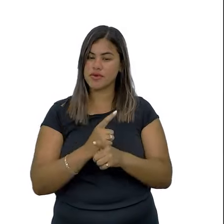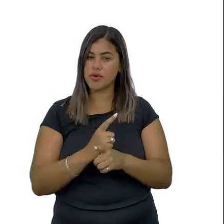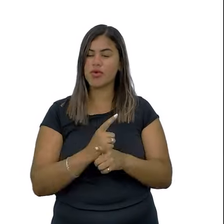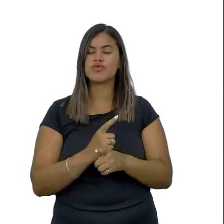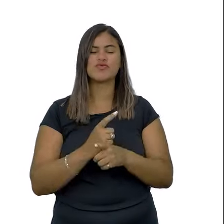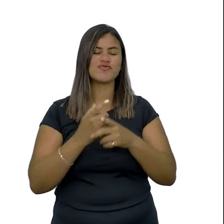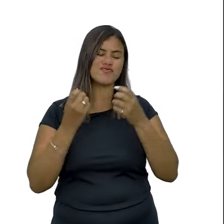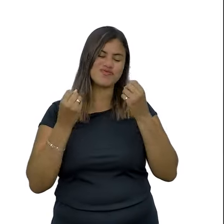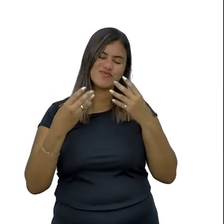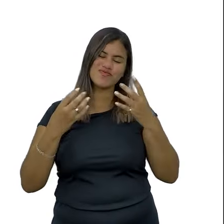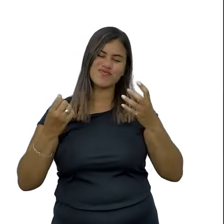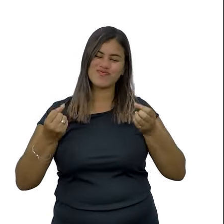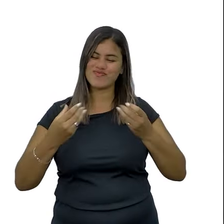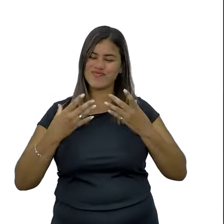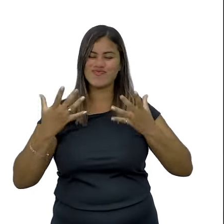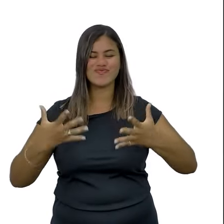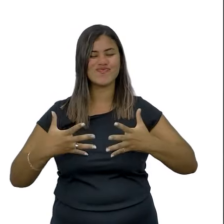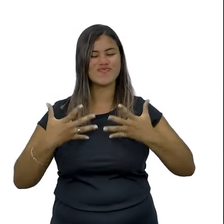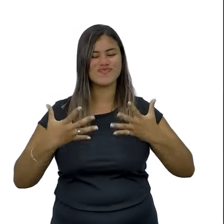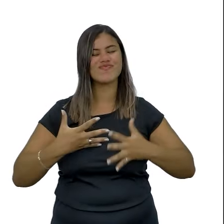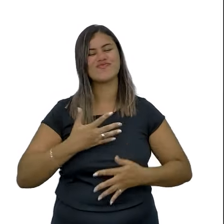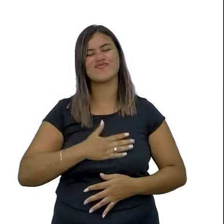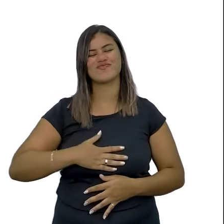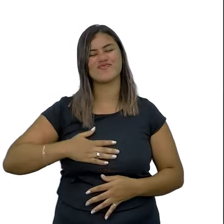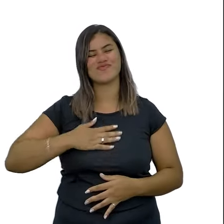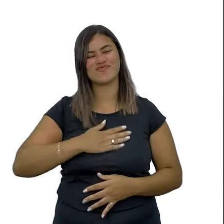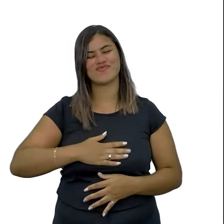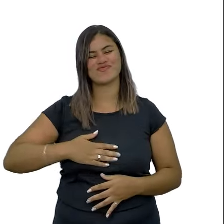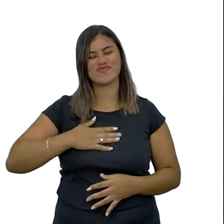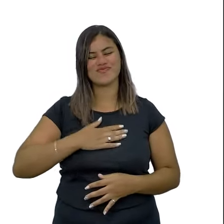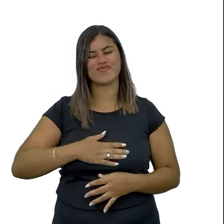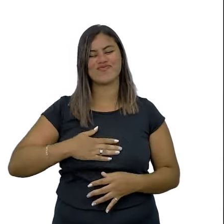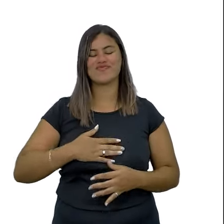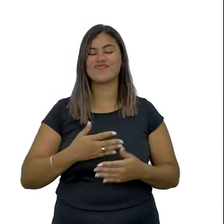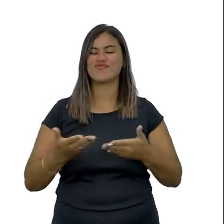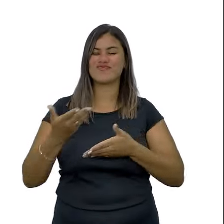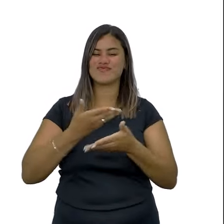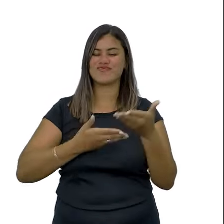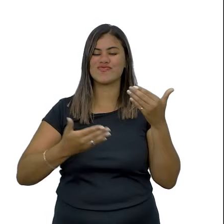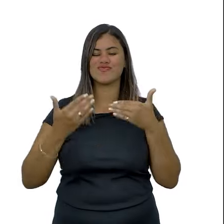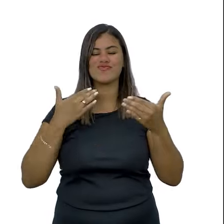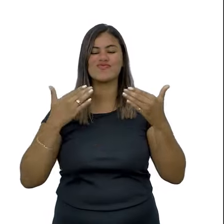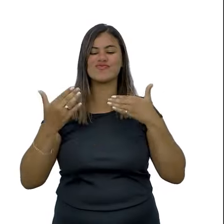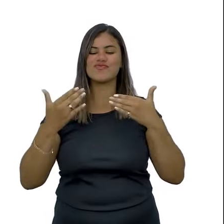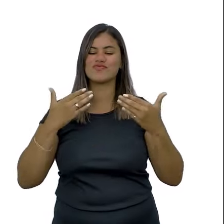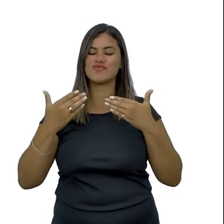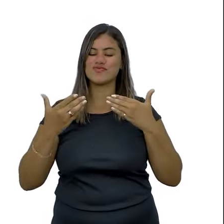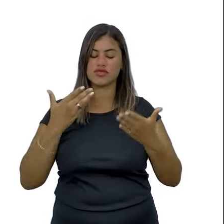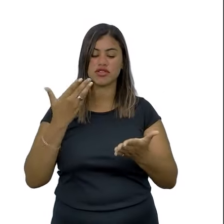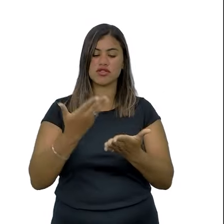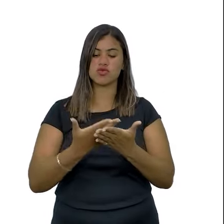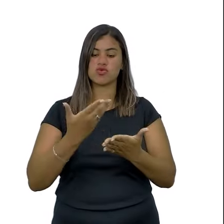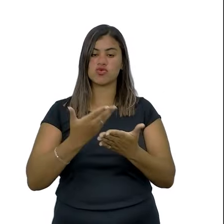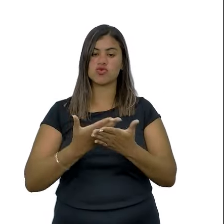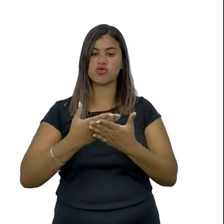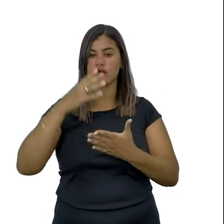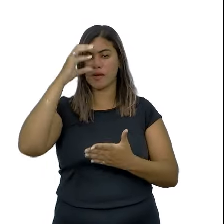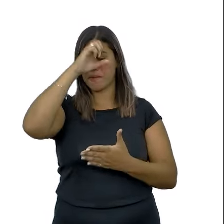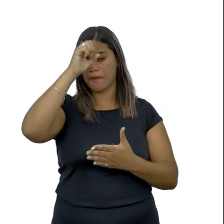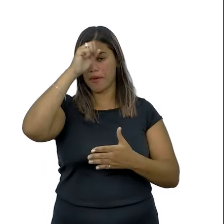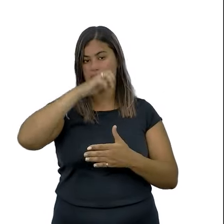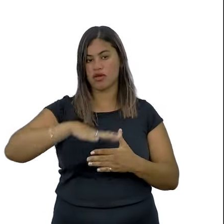foi muito bom estar com vocês, compartilhando desse momento de estudo e de aprendizado